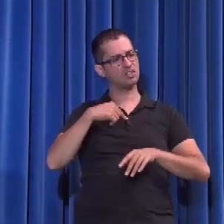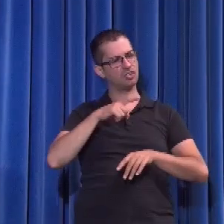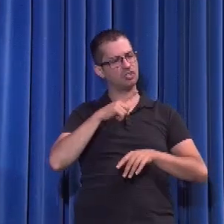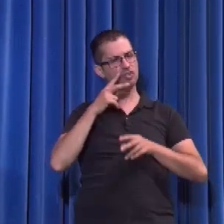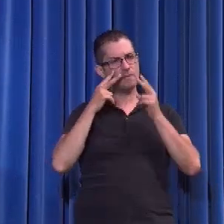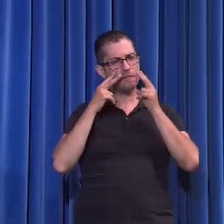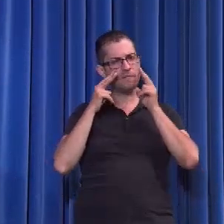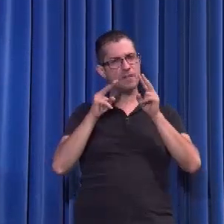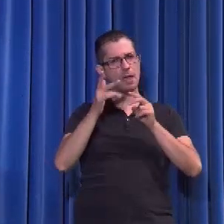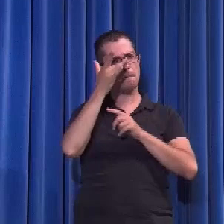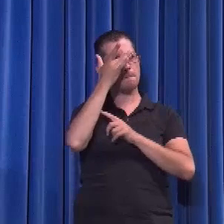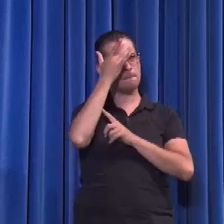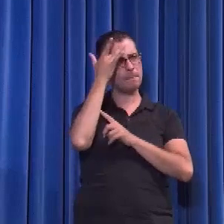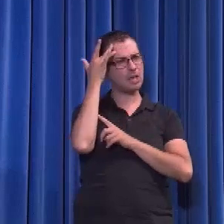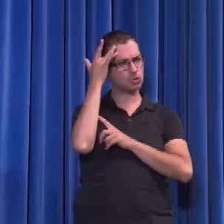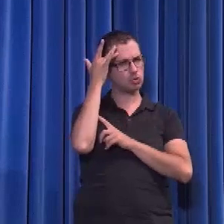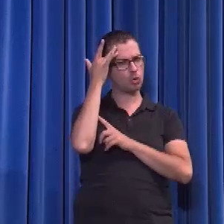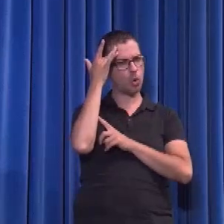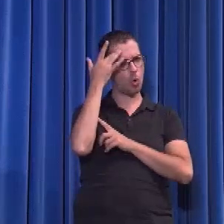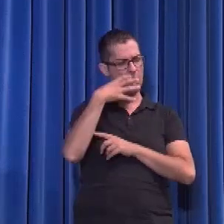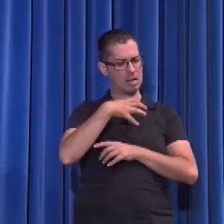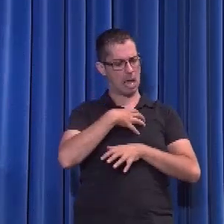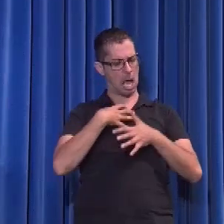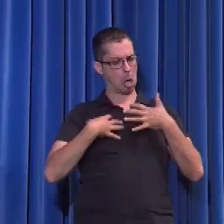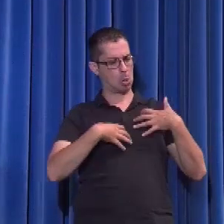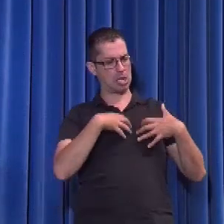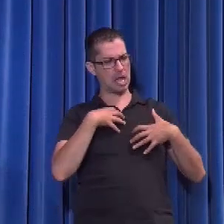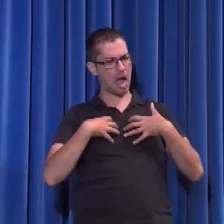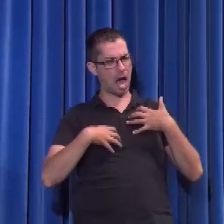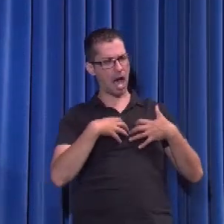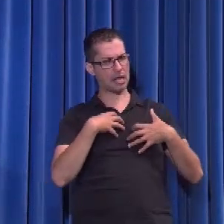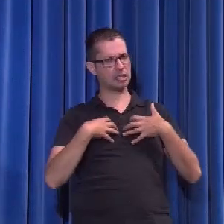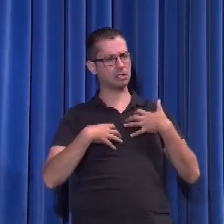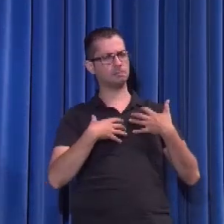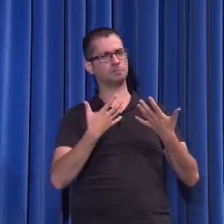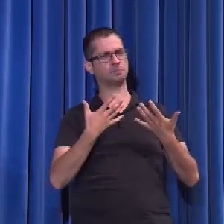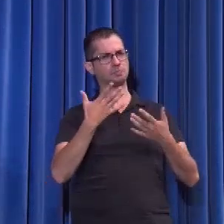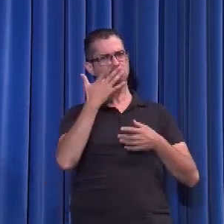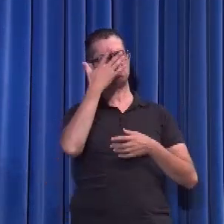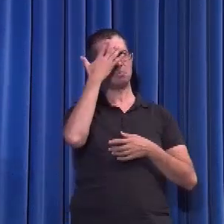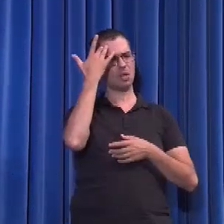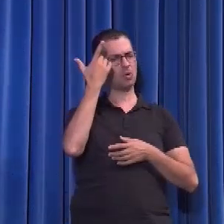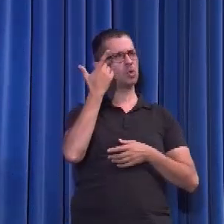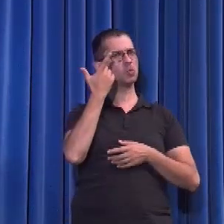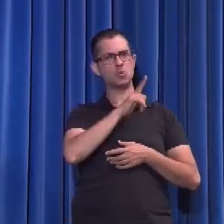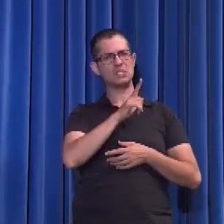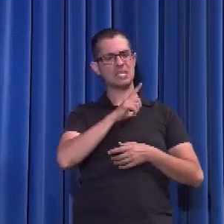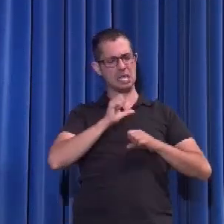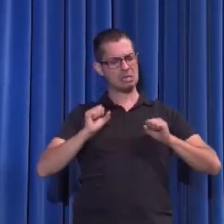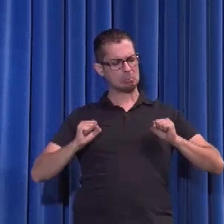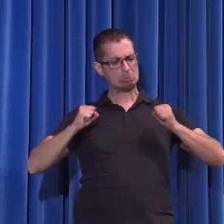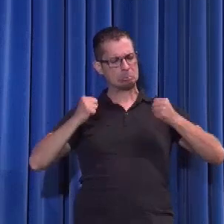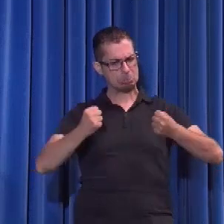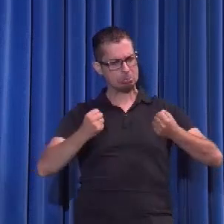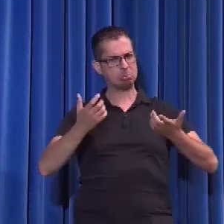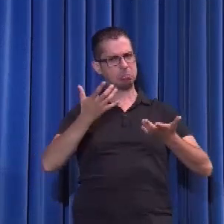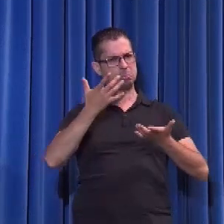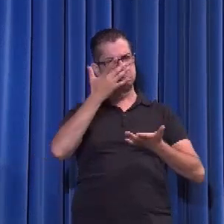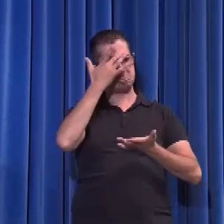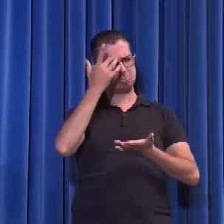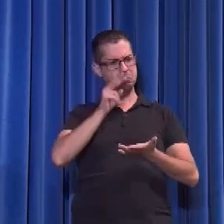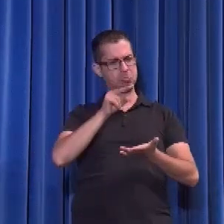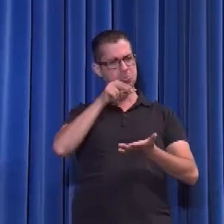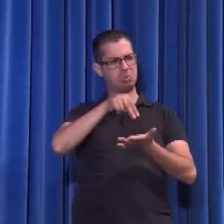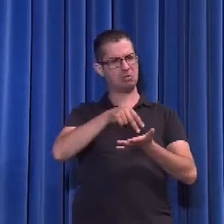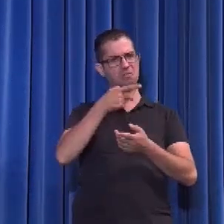volta totalmente aflitas, sem condição de reagir, de dizer assim: Senhor,